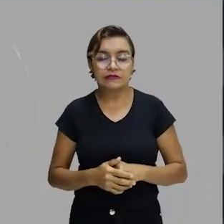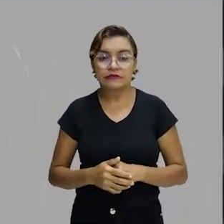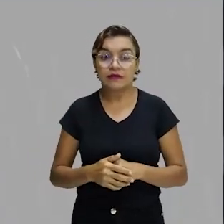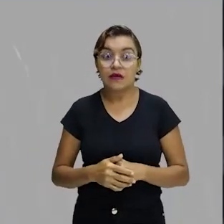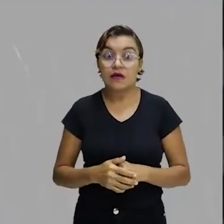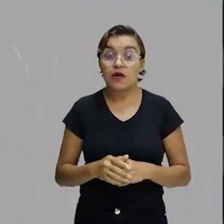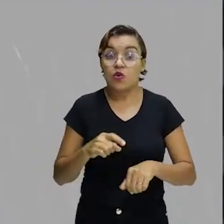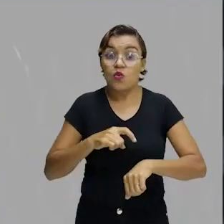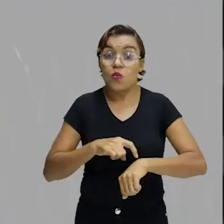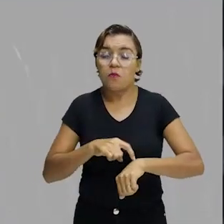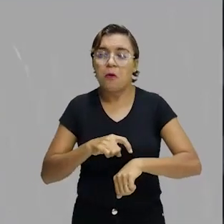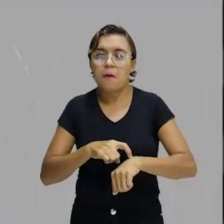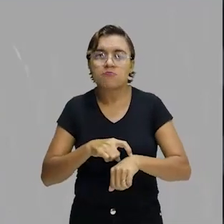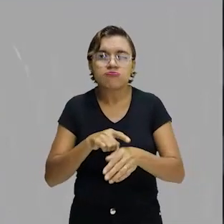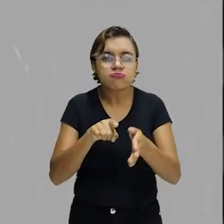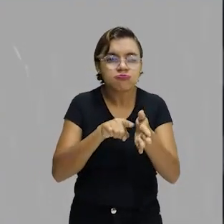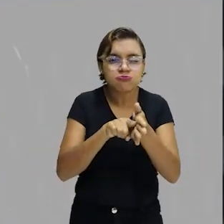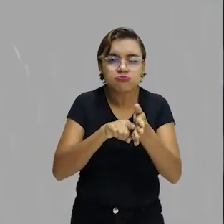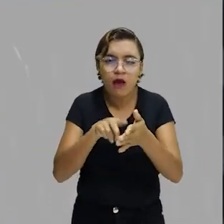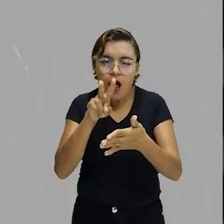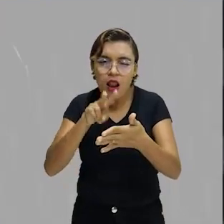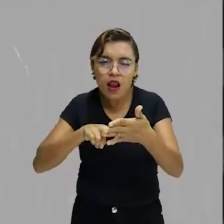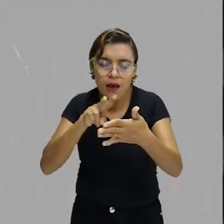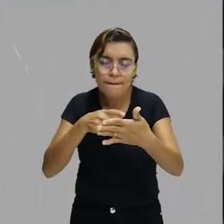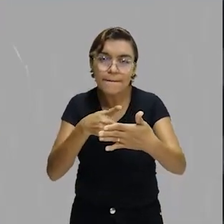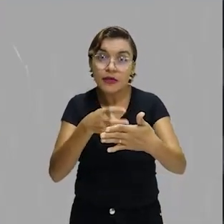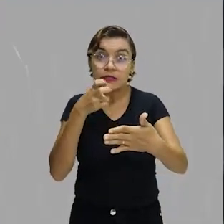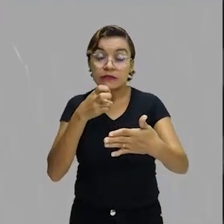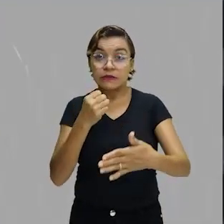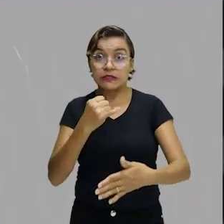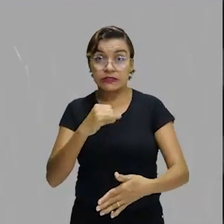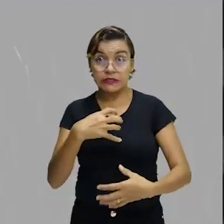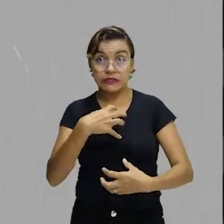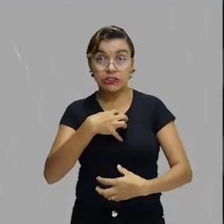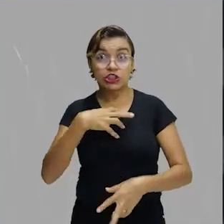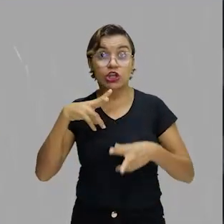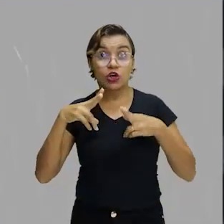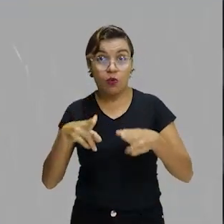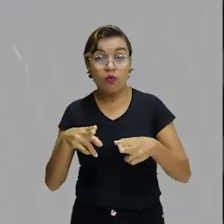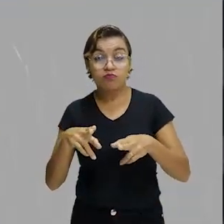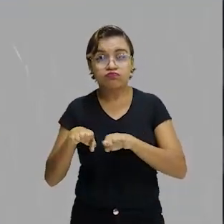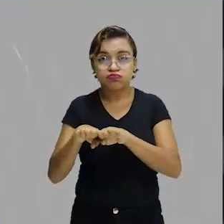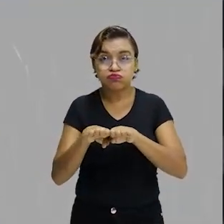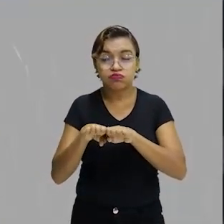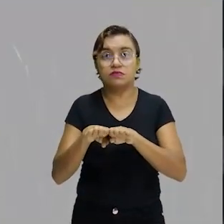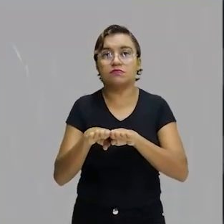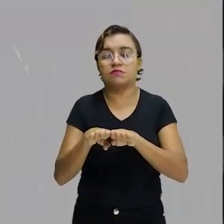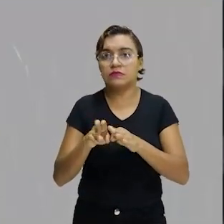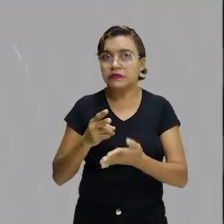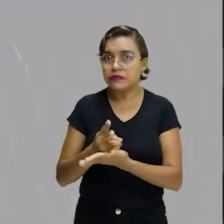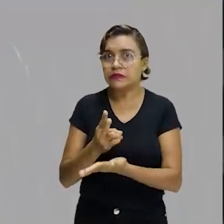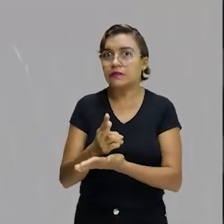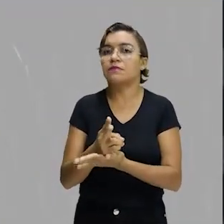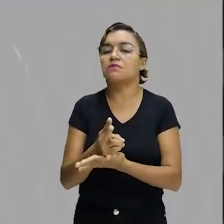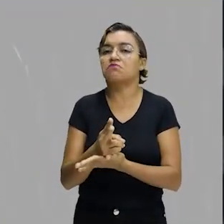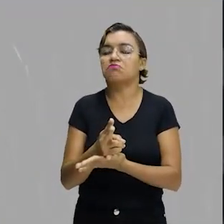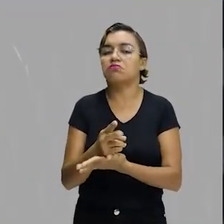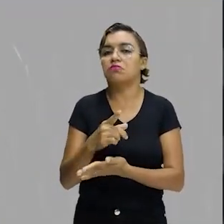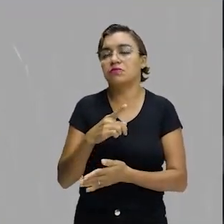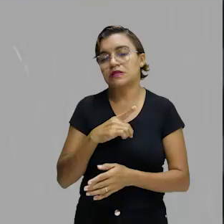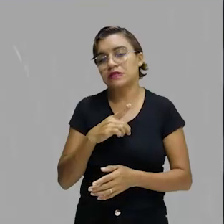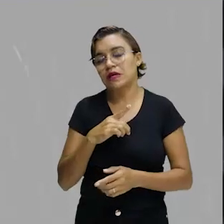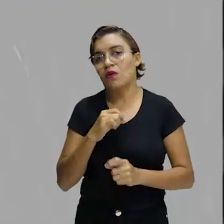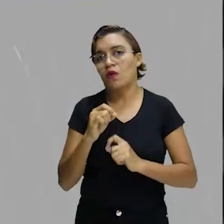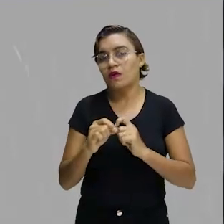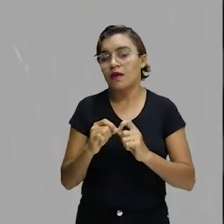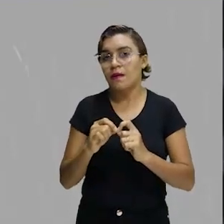termos estão sendo empregados no mesmo sentido. Se não estiverem empregados no mesmo sentido o tempo todo, eu terei o